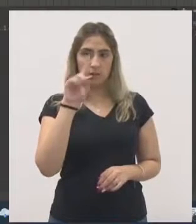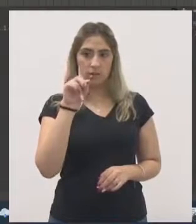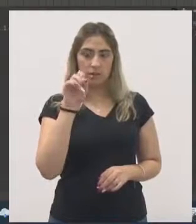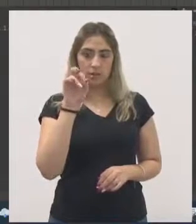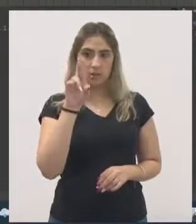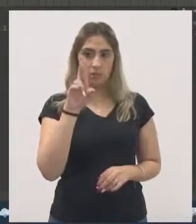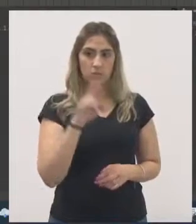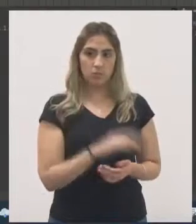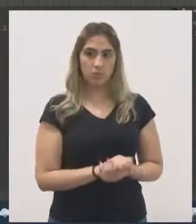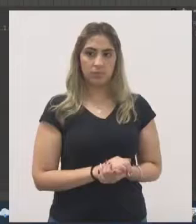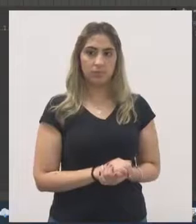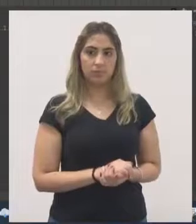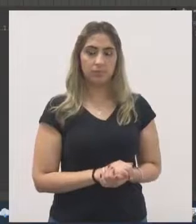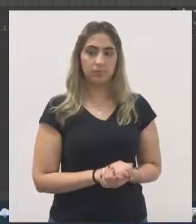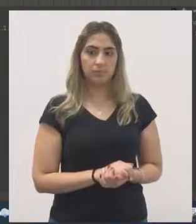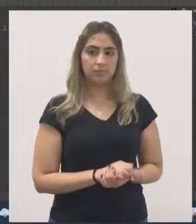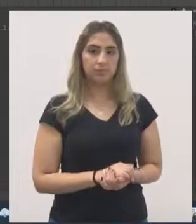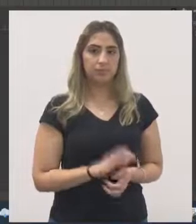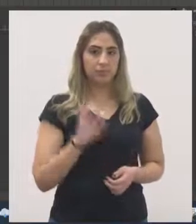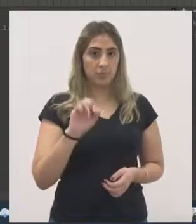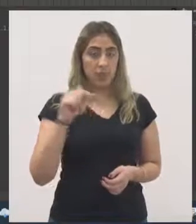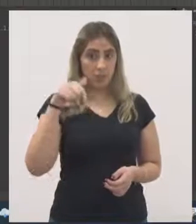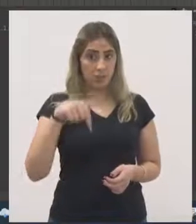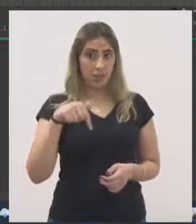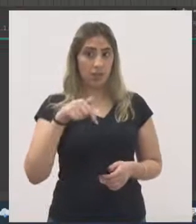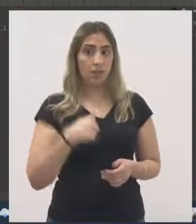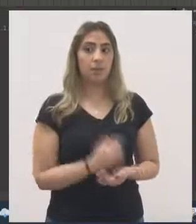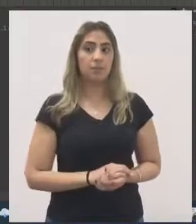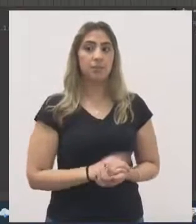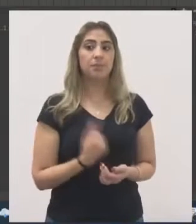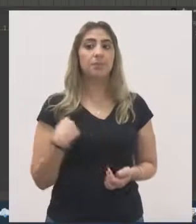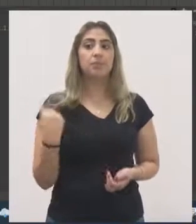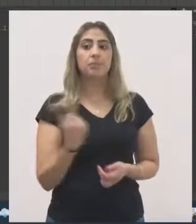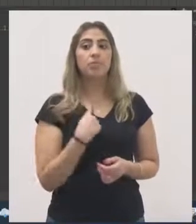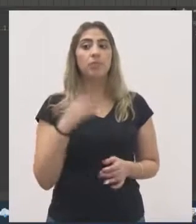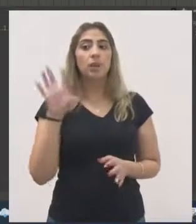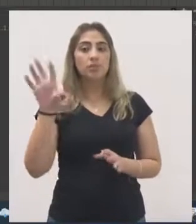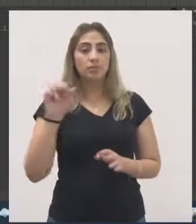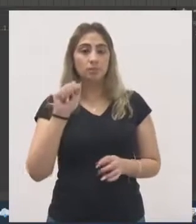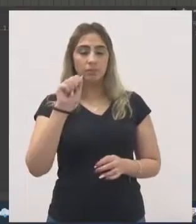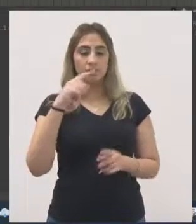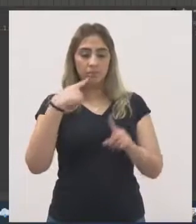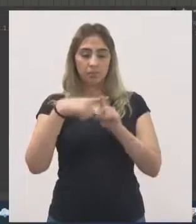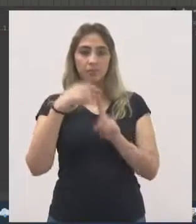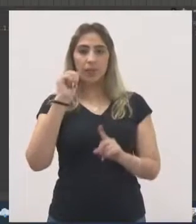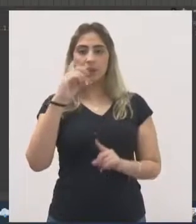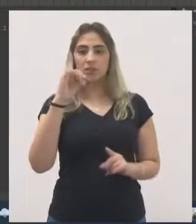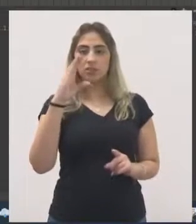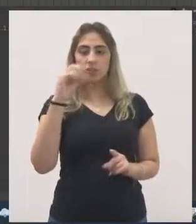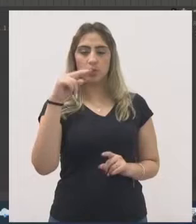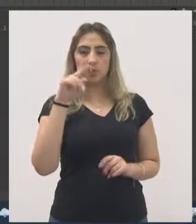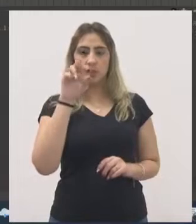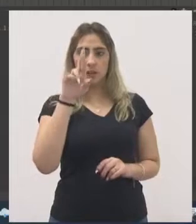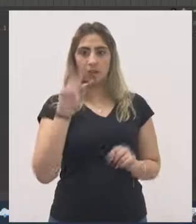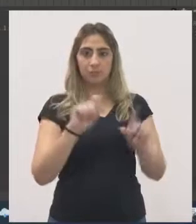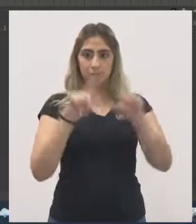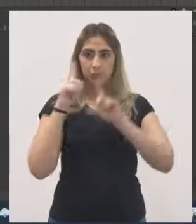Rea equalizador EQ. A gente vai em adicionar, vai abrir essa tela pra